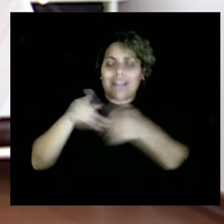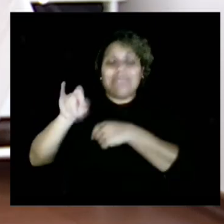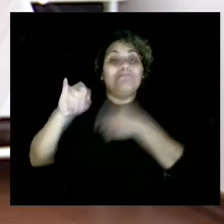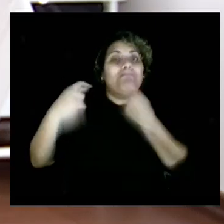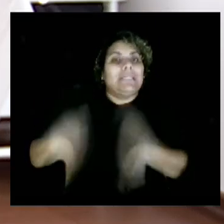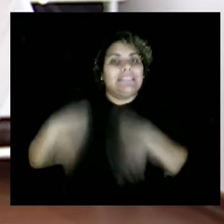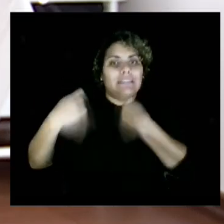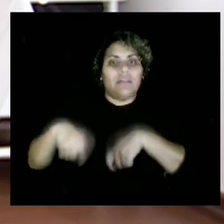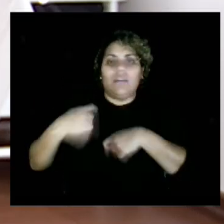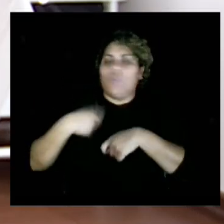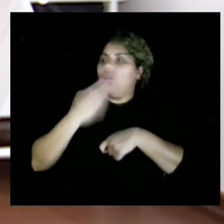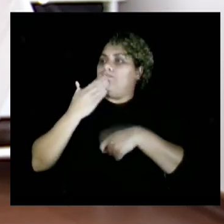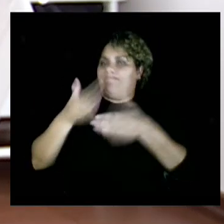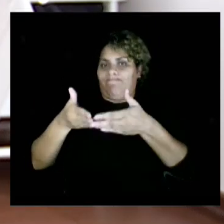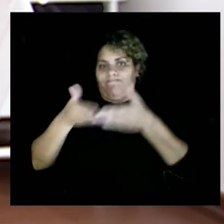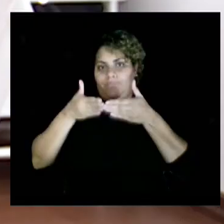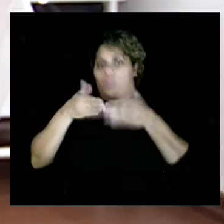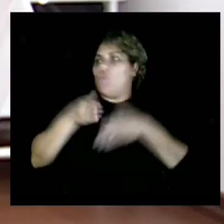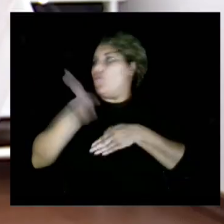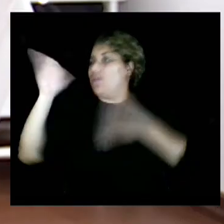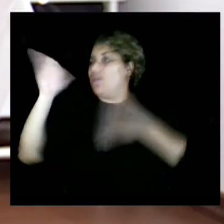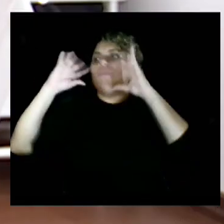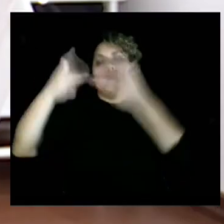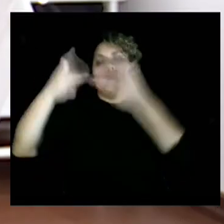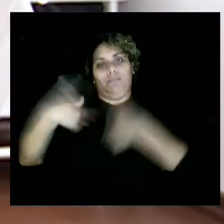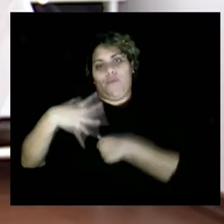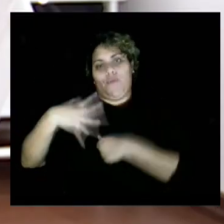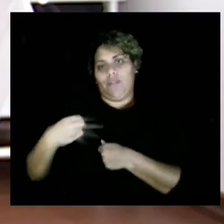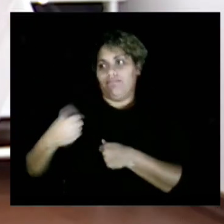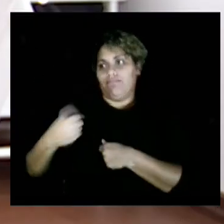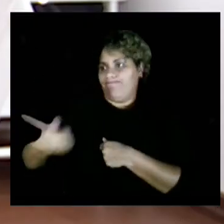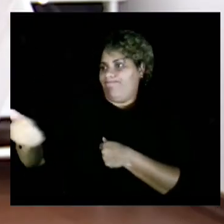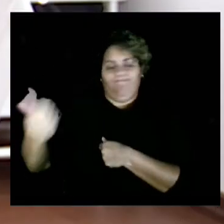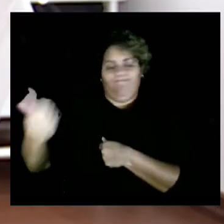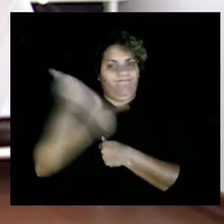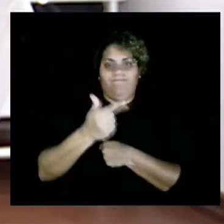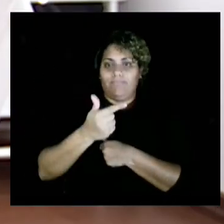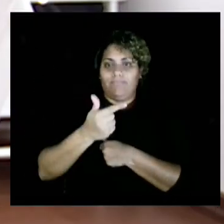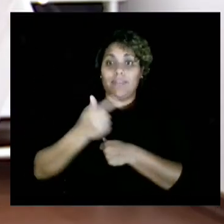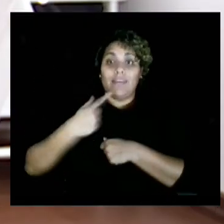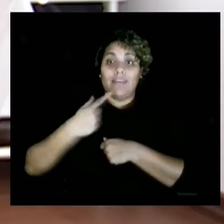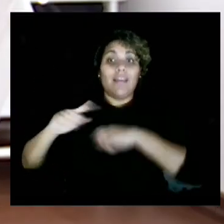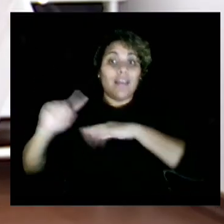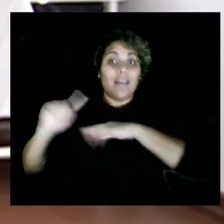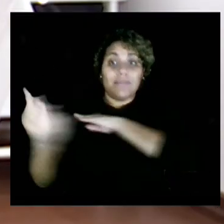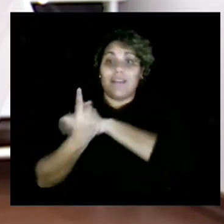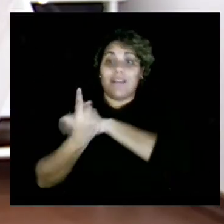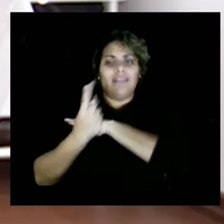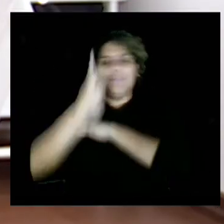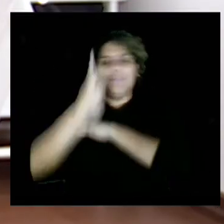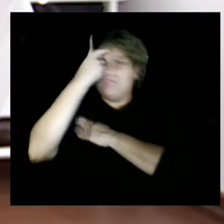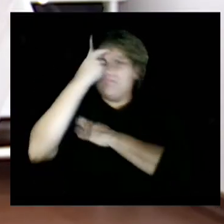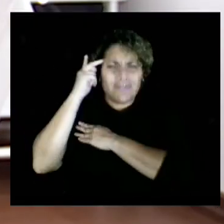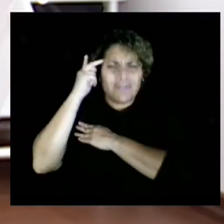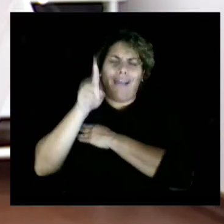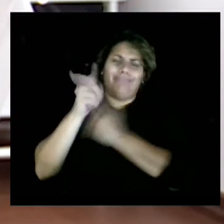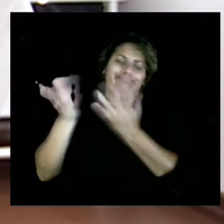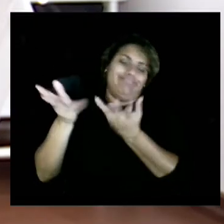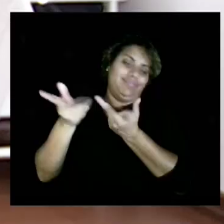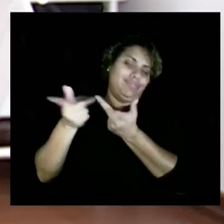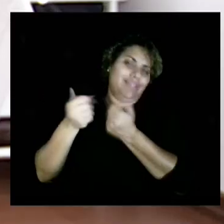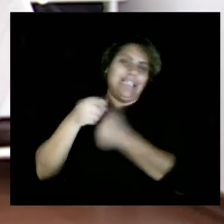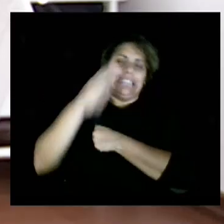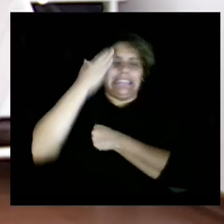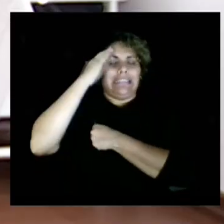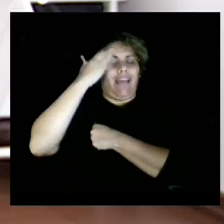licença e vou resolver o que precisa. Então, assim, vale muito a pena. E as minhas clientes são excelentes, maravilhosas, elas entendem muito isso.